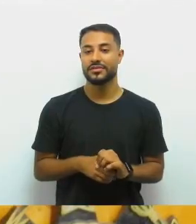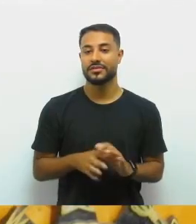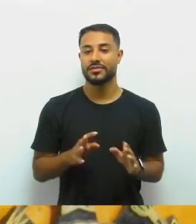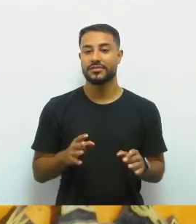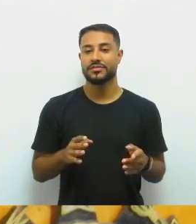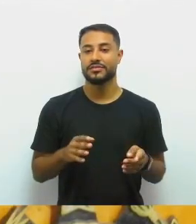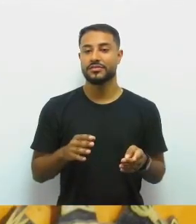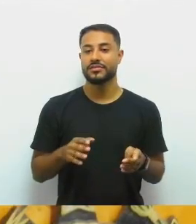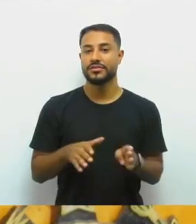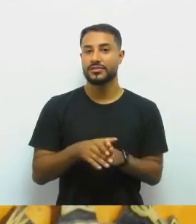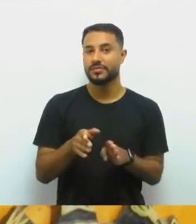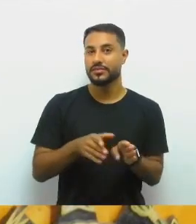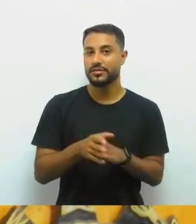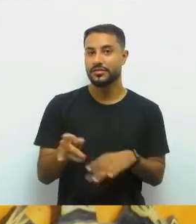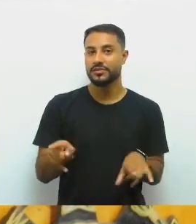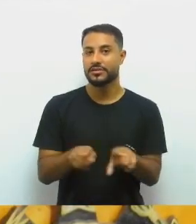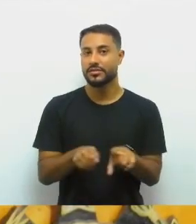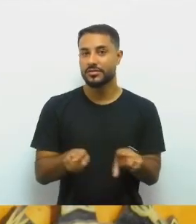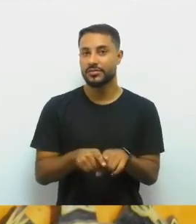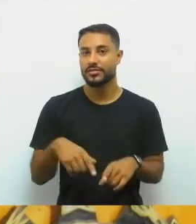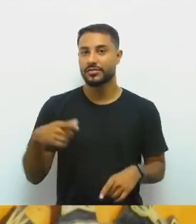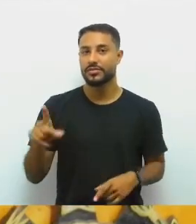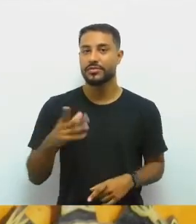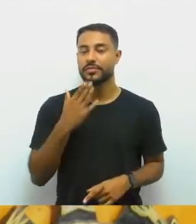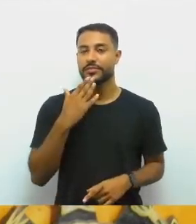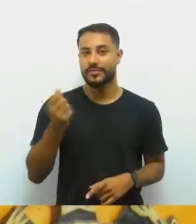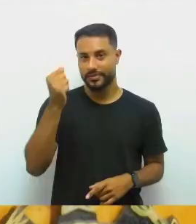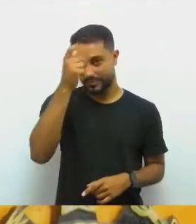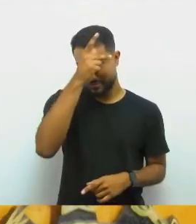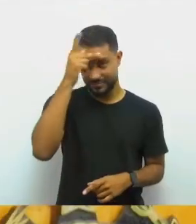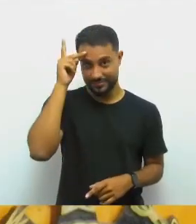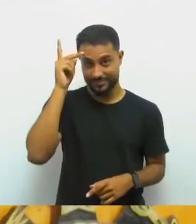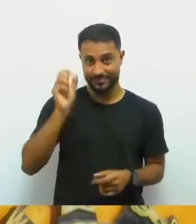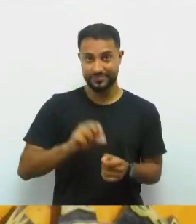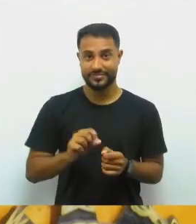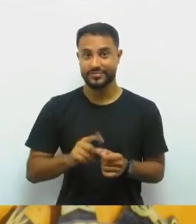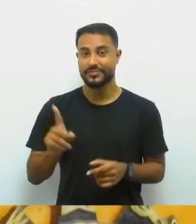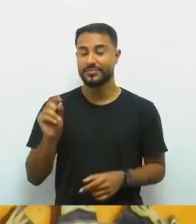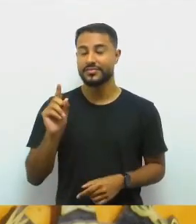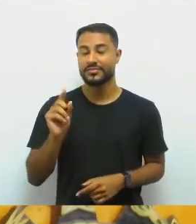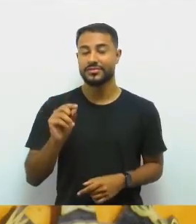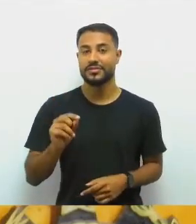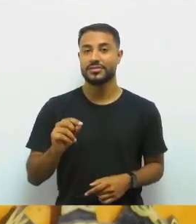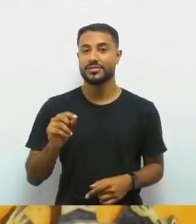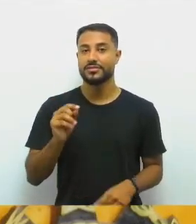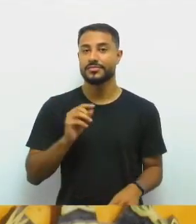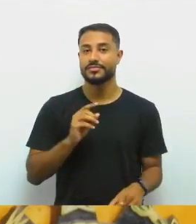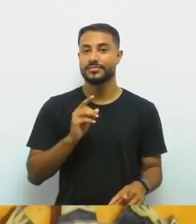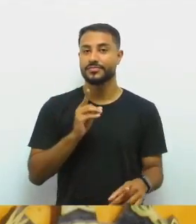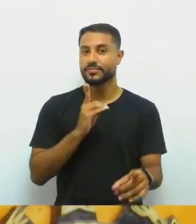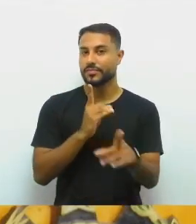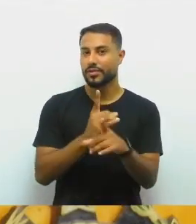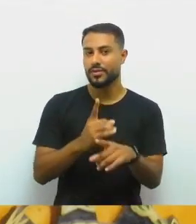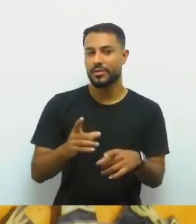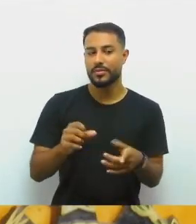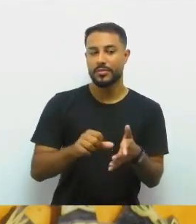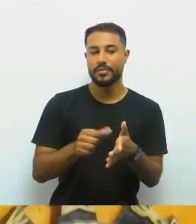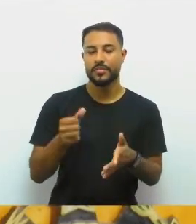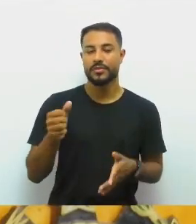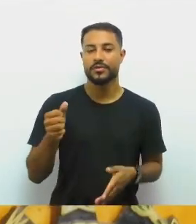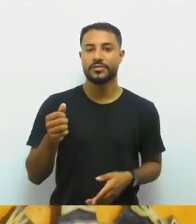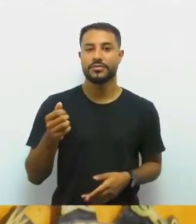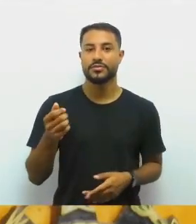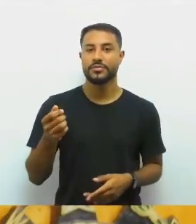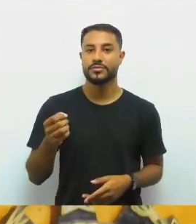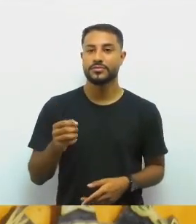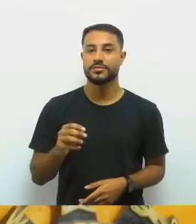Indicação 3399, indicando ao prefeito municipal atendimento prioritário no boletim de atendimento médico